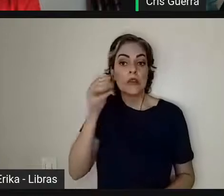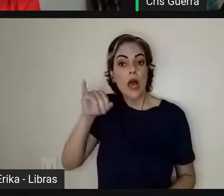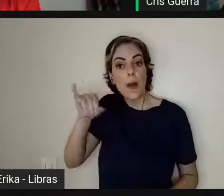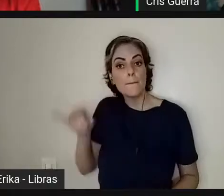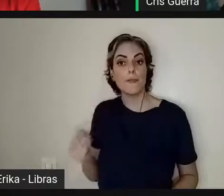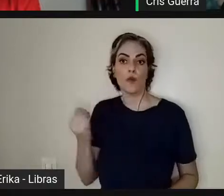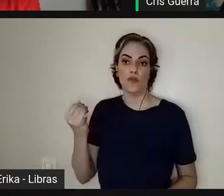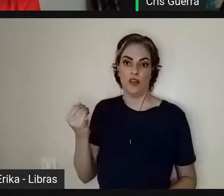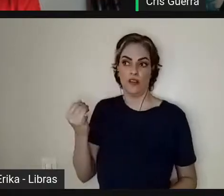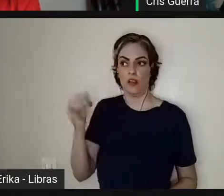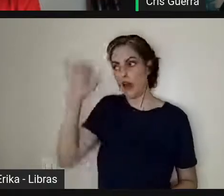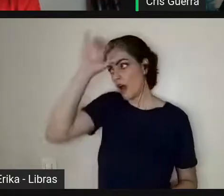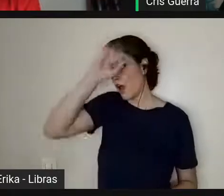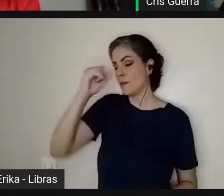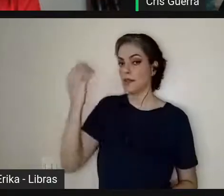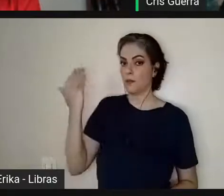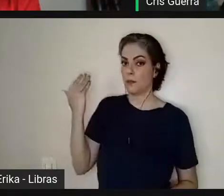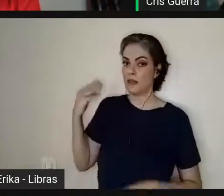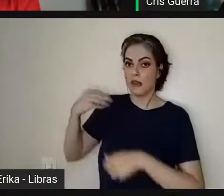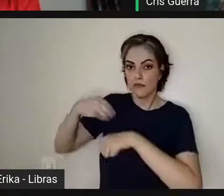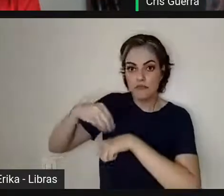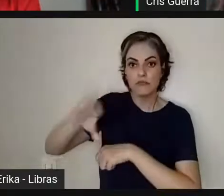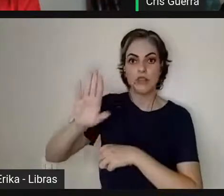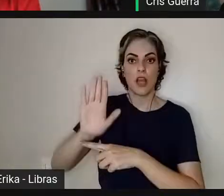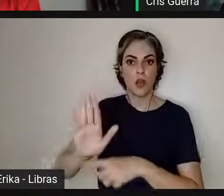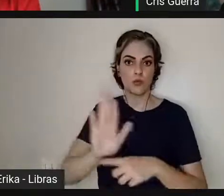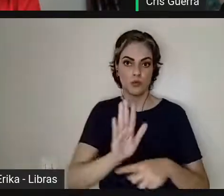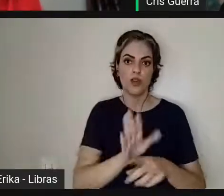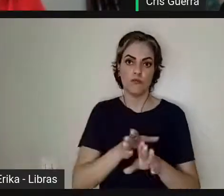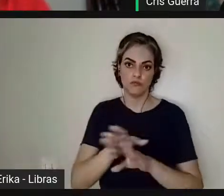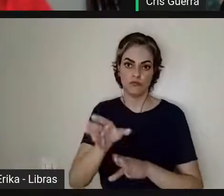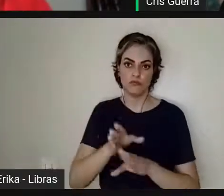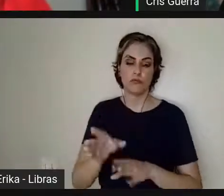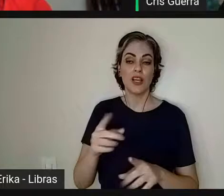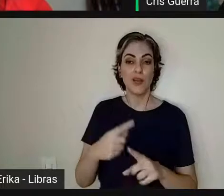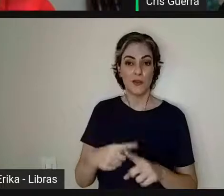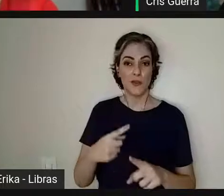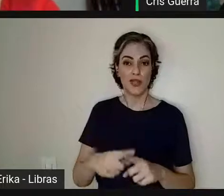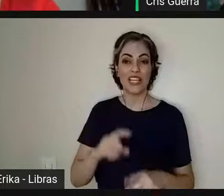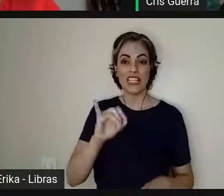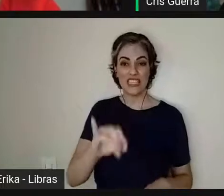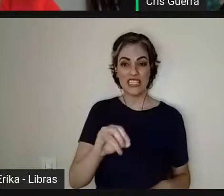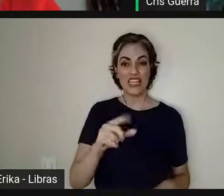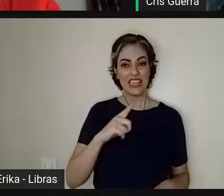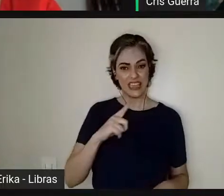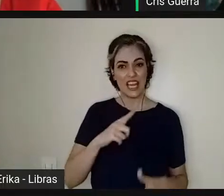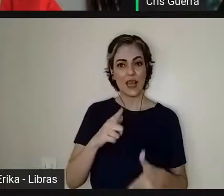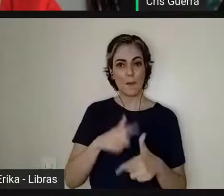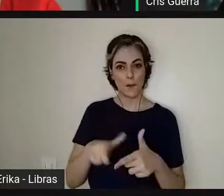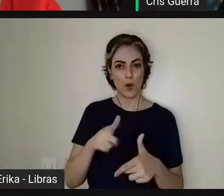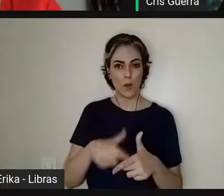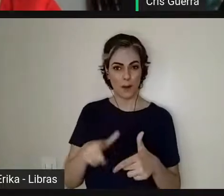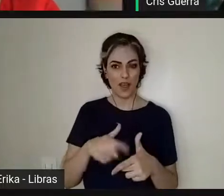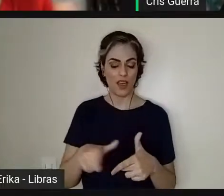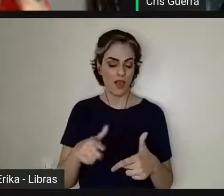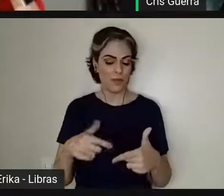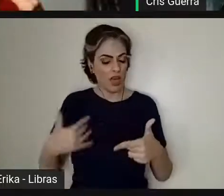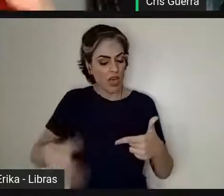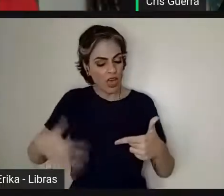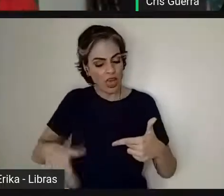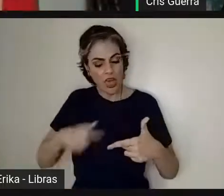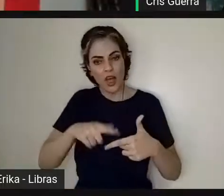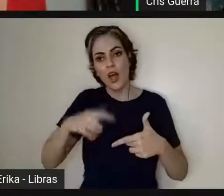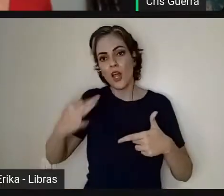né? Primeiro que é o seguinte, quando a gente tem um problema para resolver, o pior problema é sempre o nosso, porque somos nós que temos